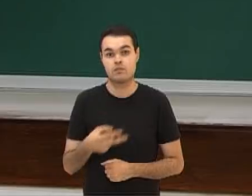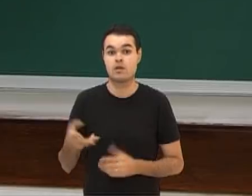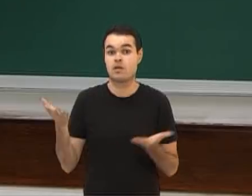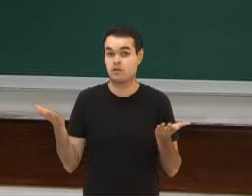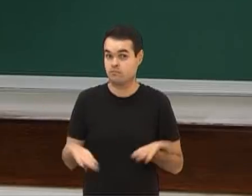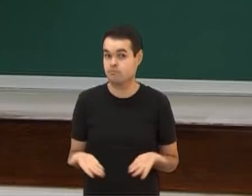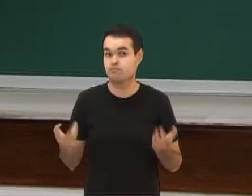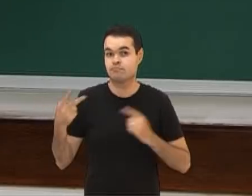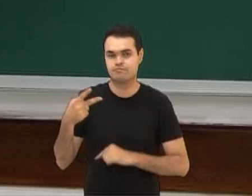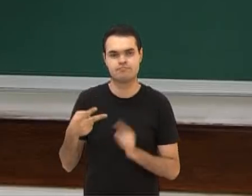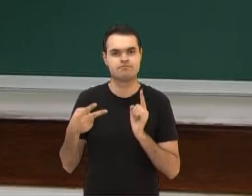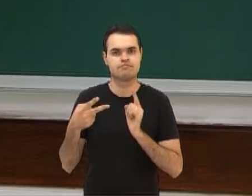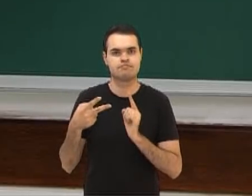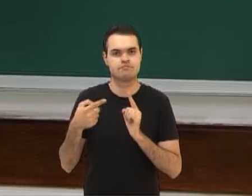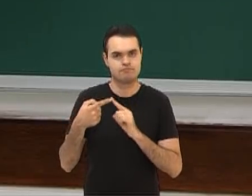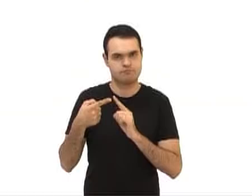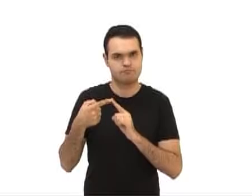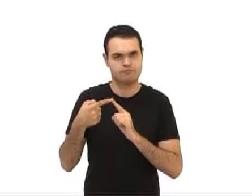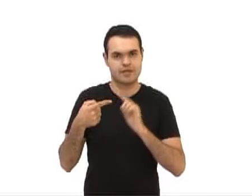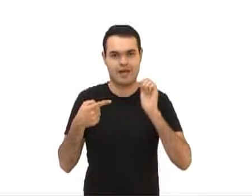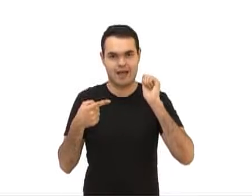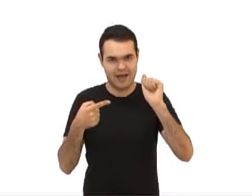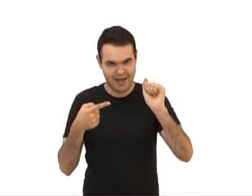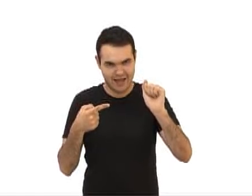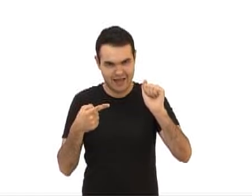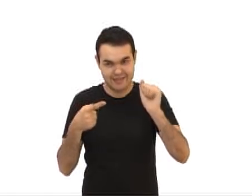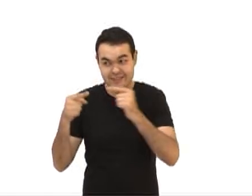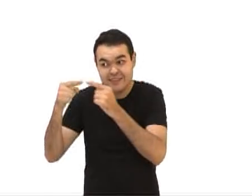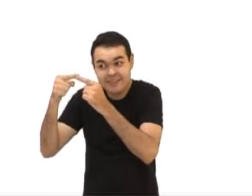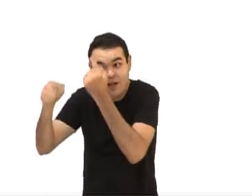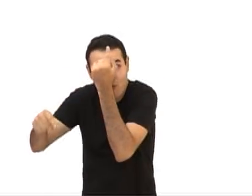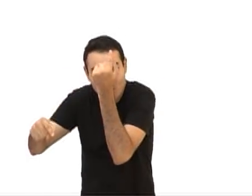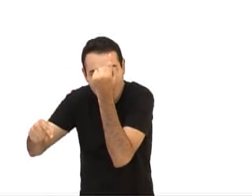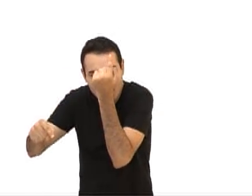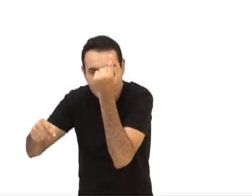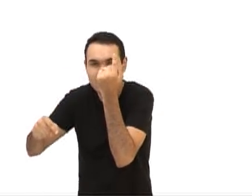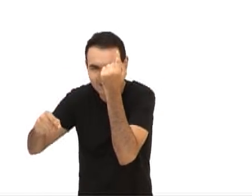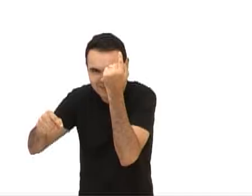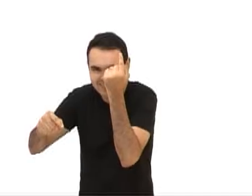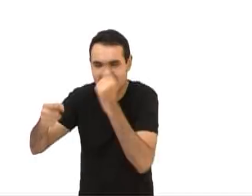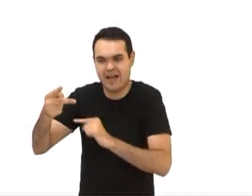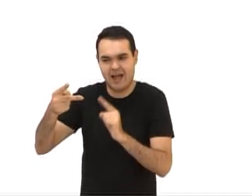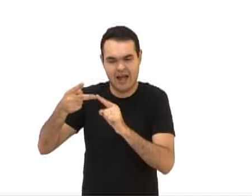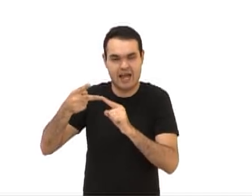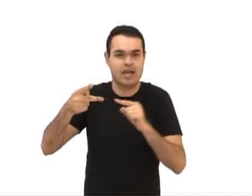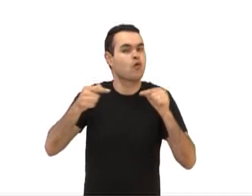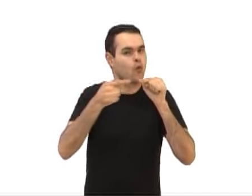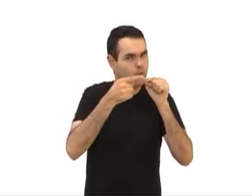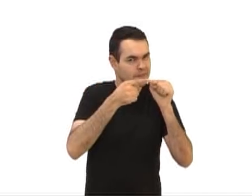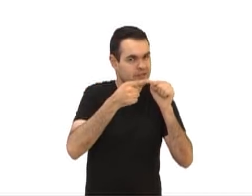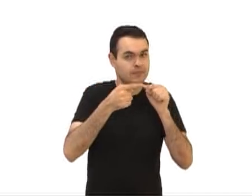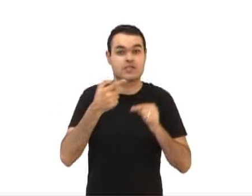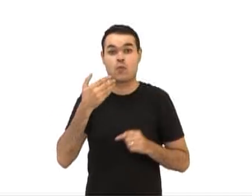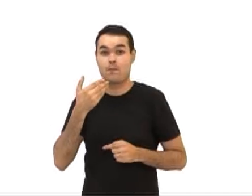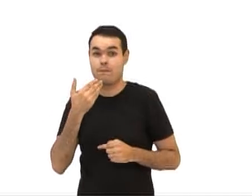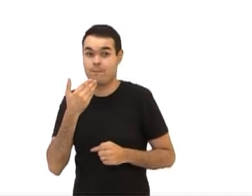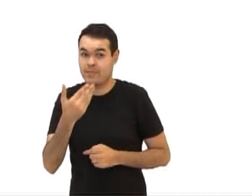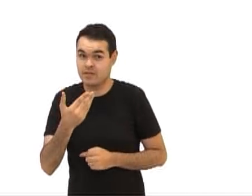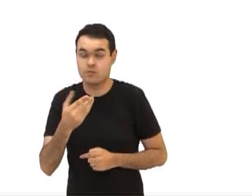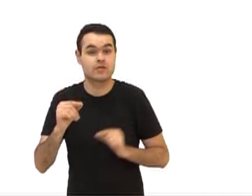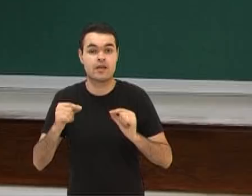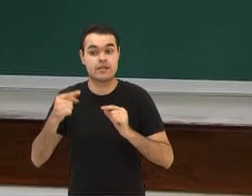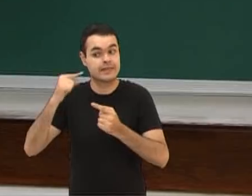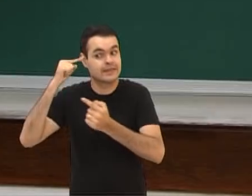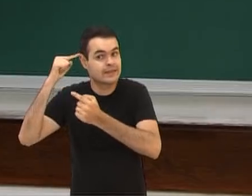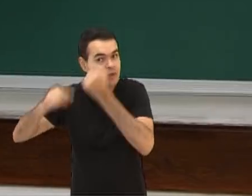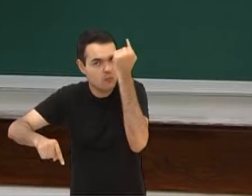a letra A, porque eu falei qual não representa a arquitetura grega. E a jônica, a